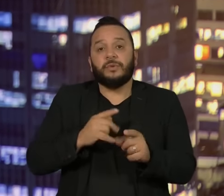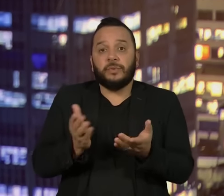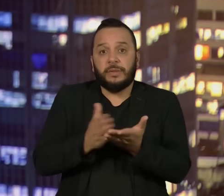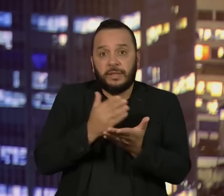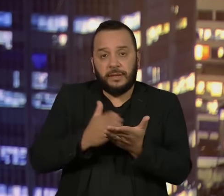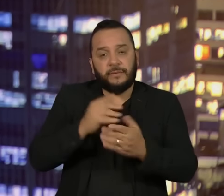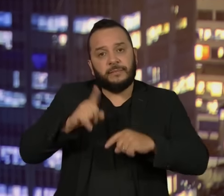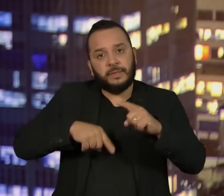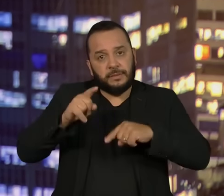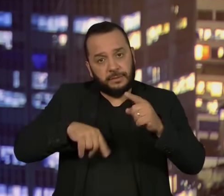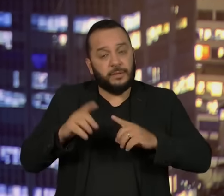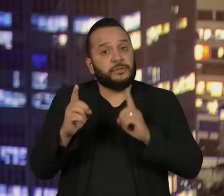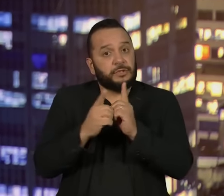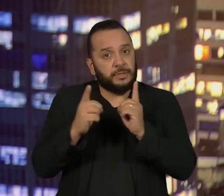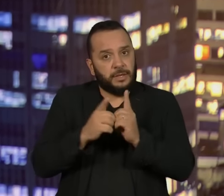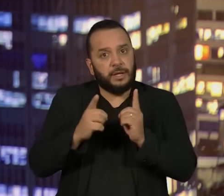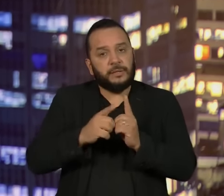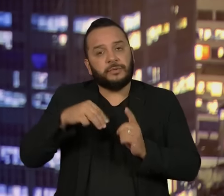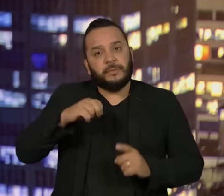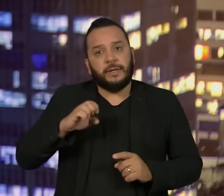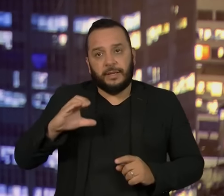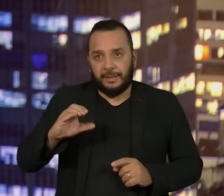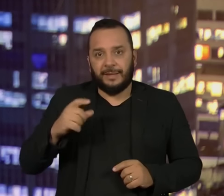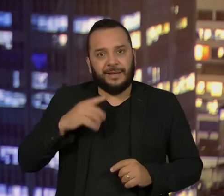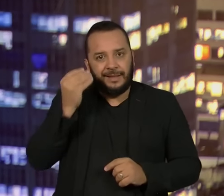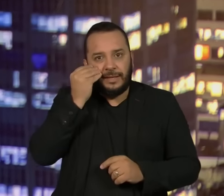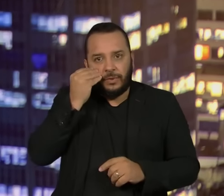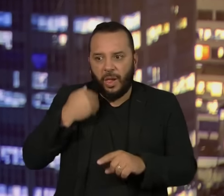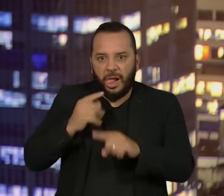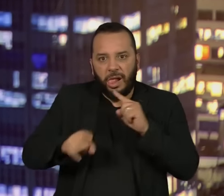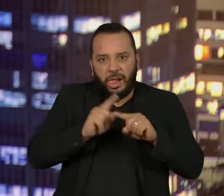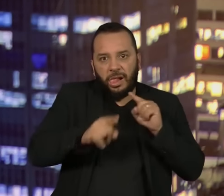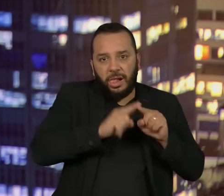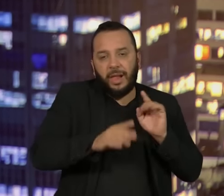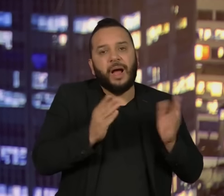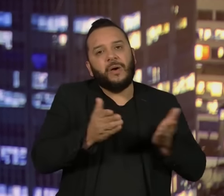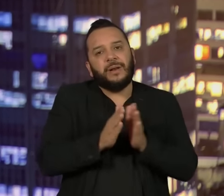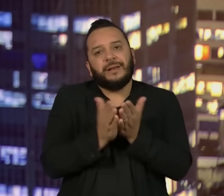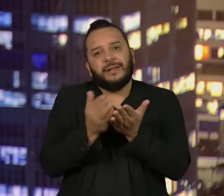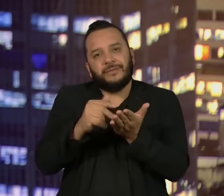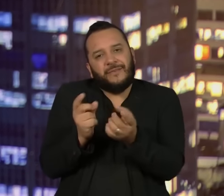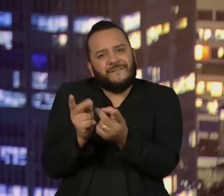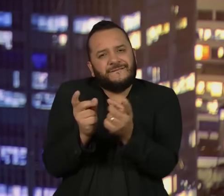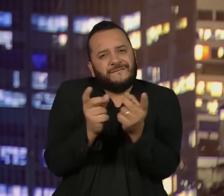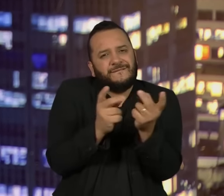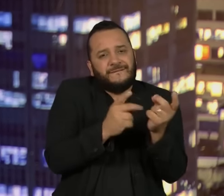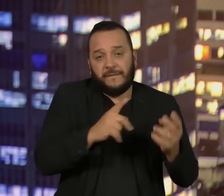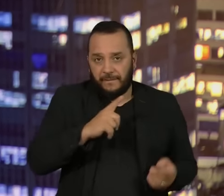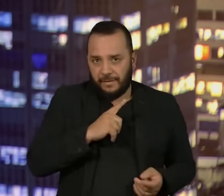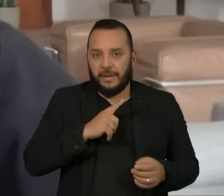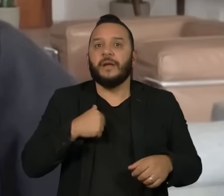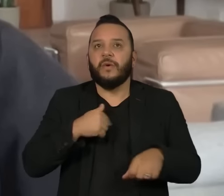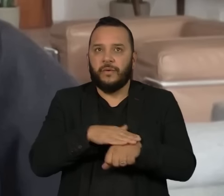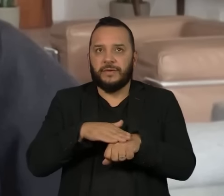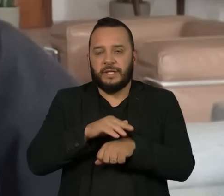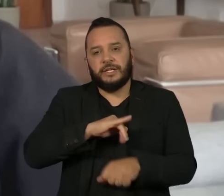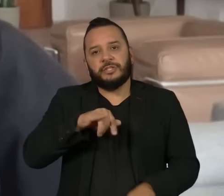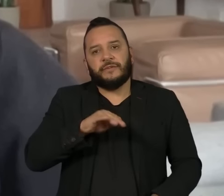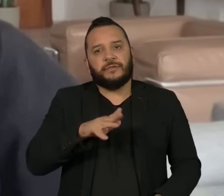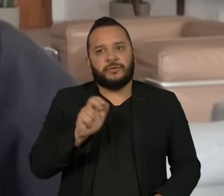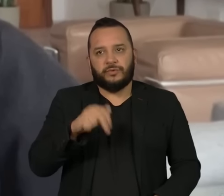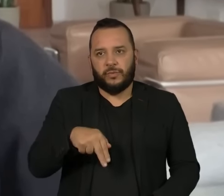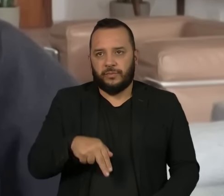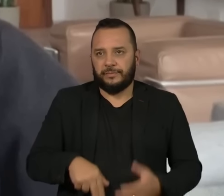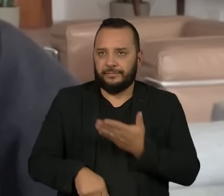Educação. Depois das tentativas de censura, as vendas dispararam. E eu conversei com o autor, Jefferson Tenório. Acho que a